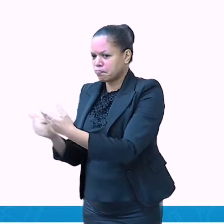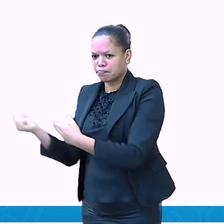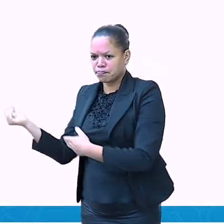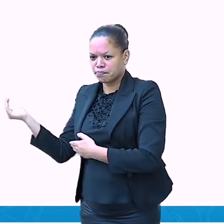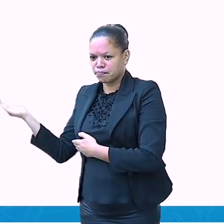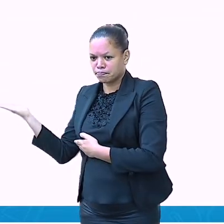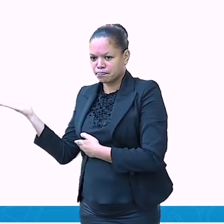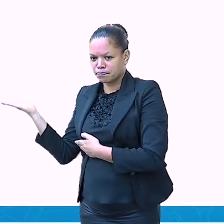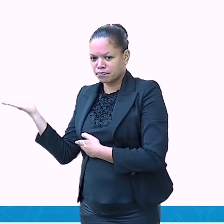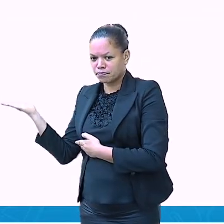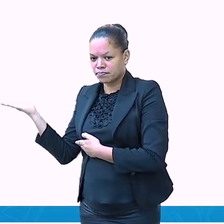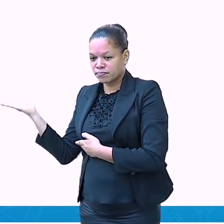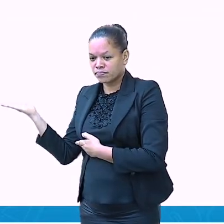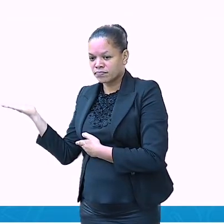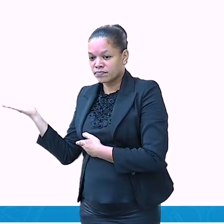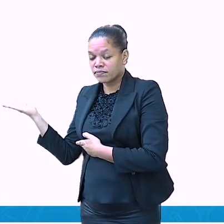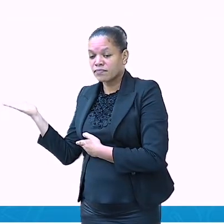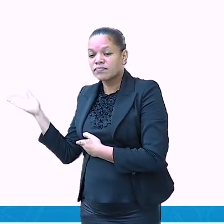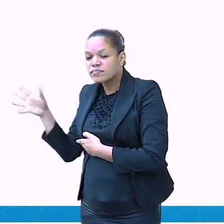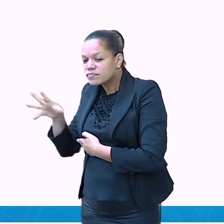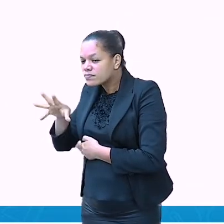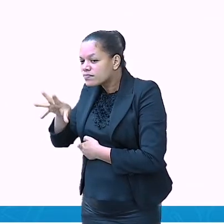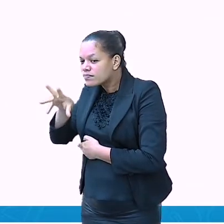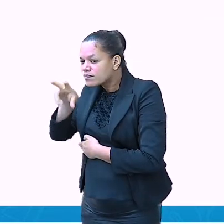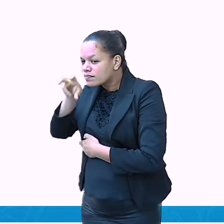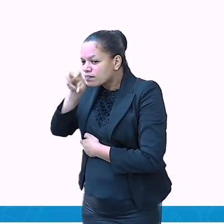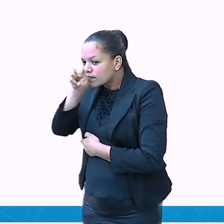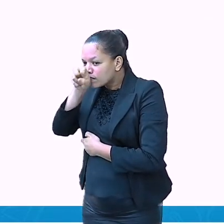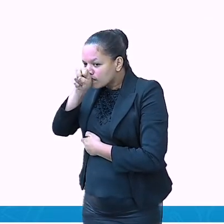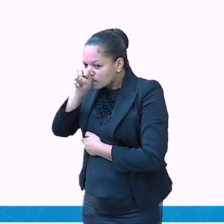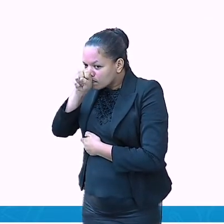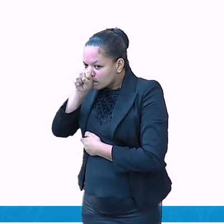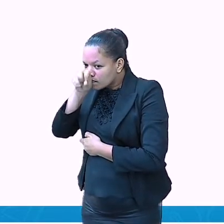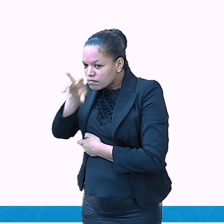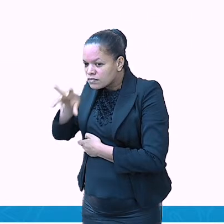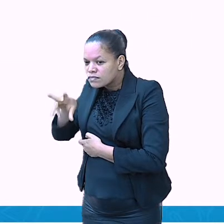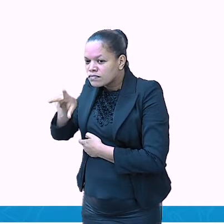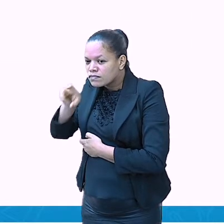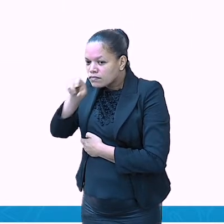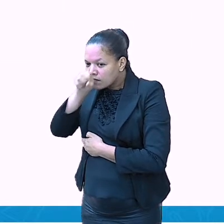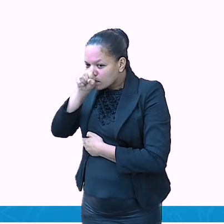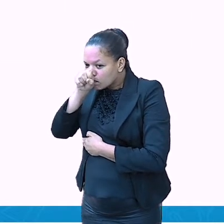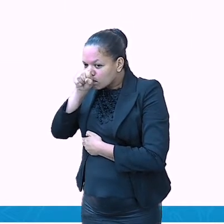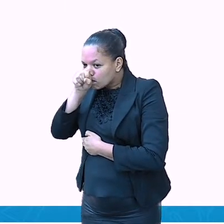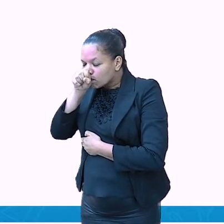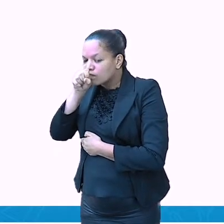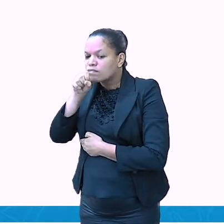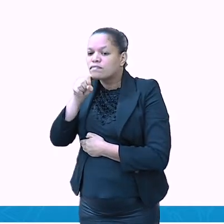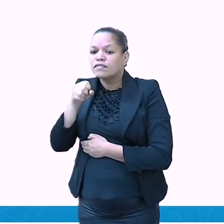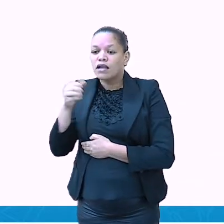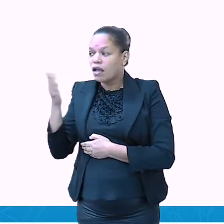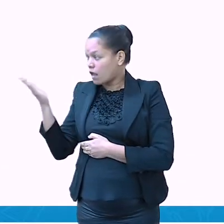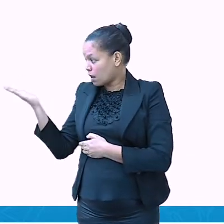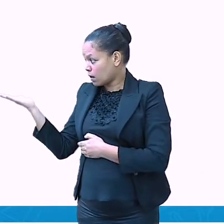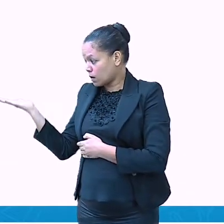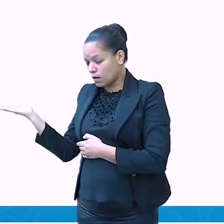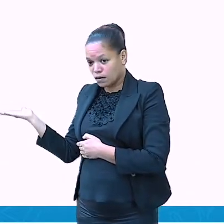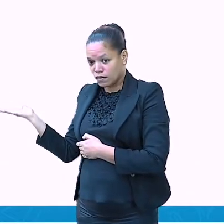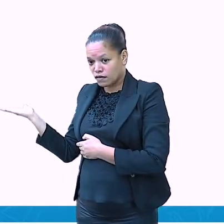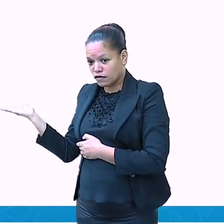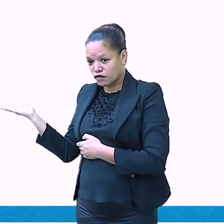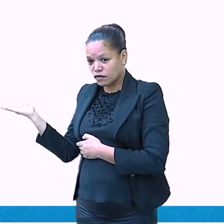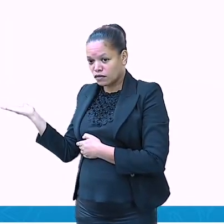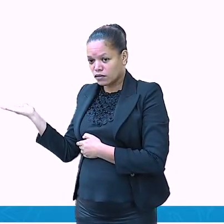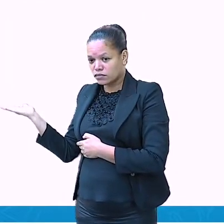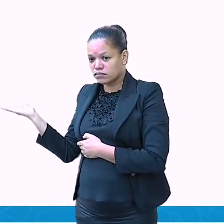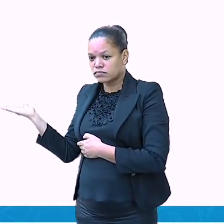é filtrado o ar com que os peixes respiram. Então, é através aqui dessa estrutura